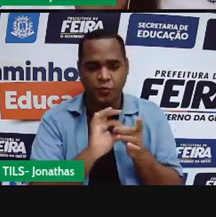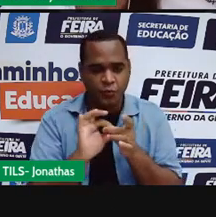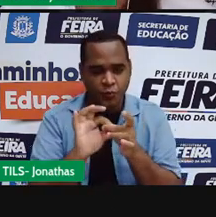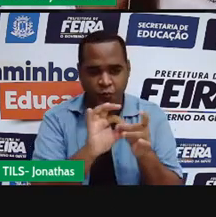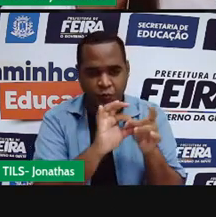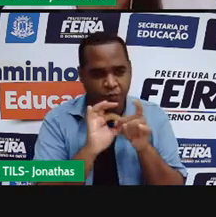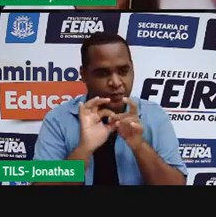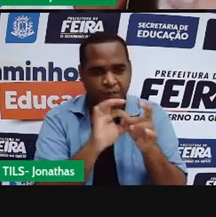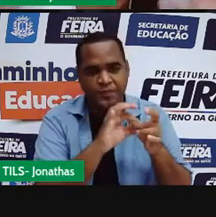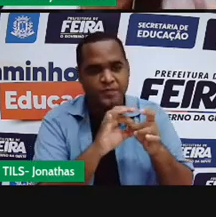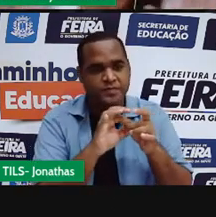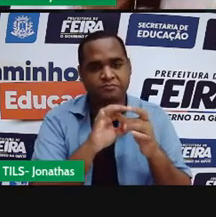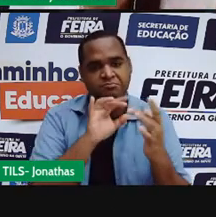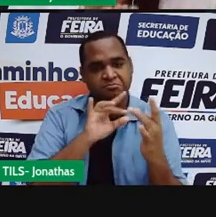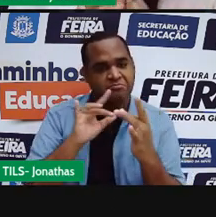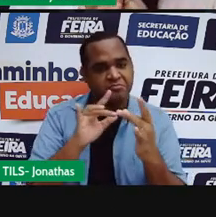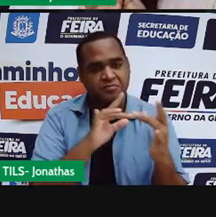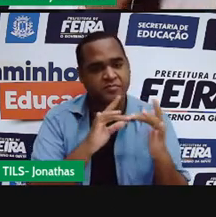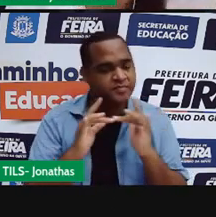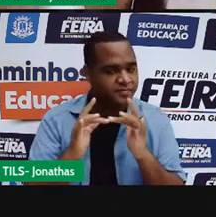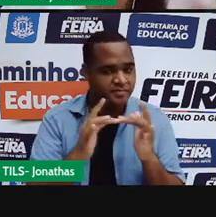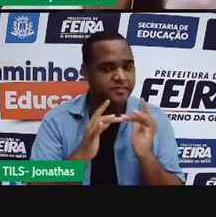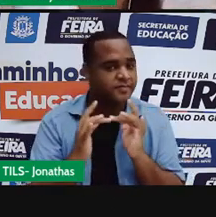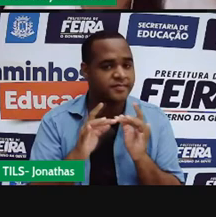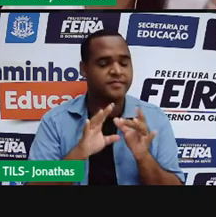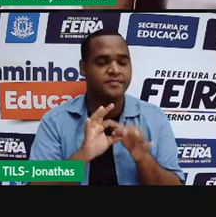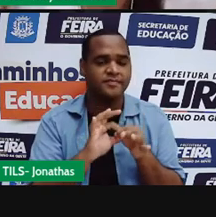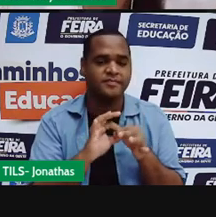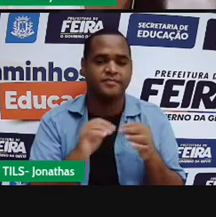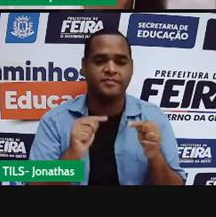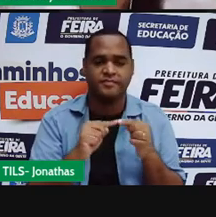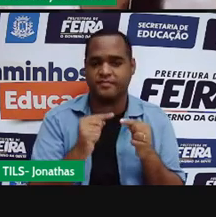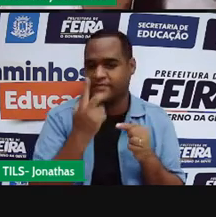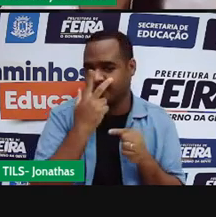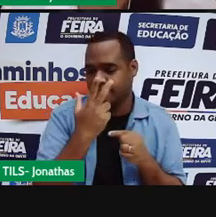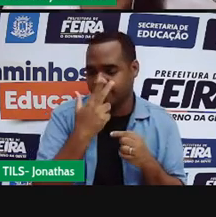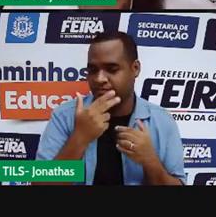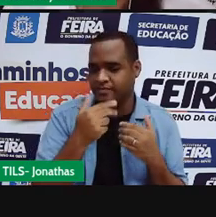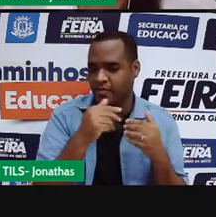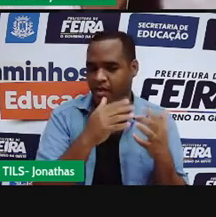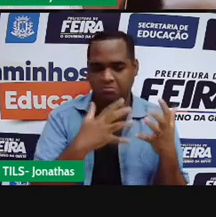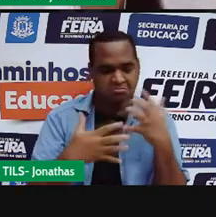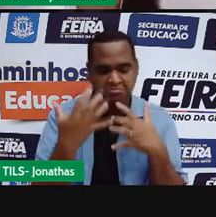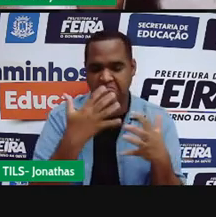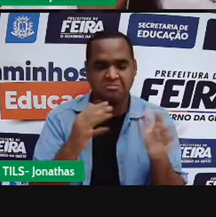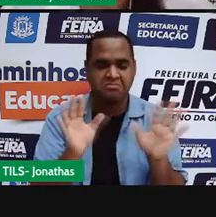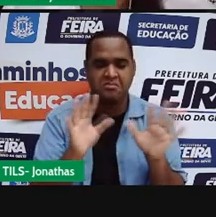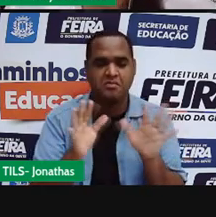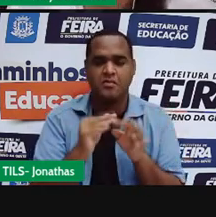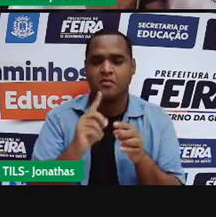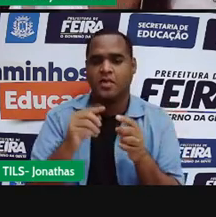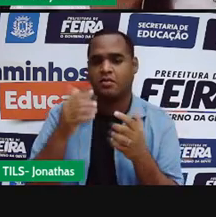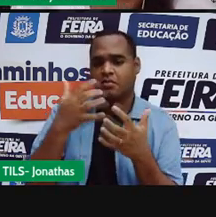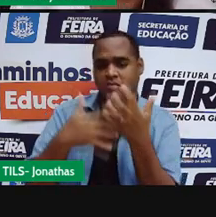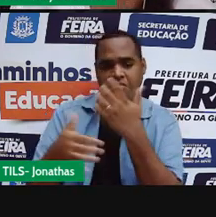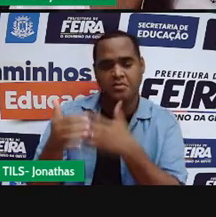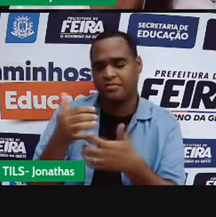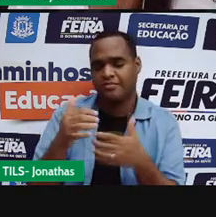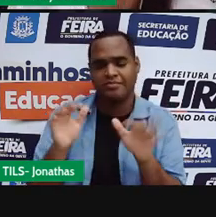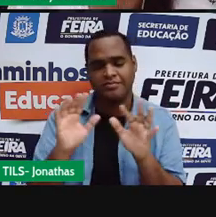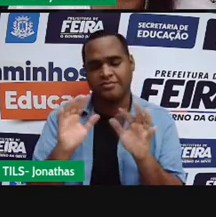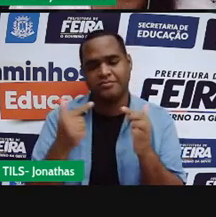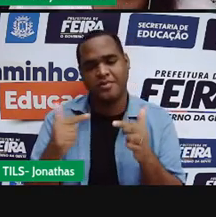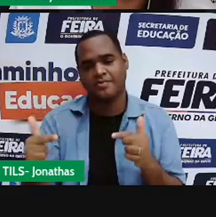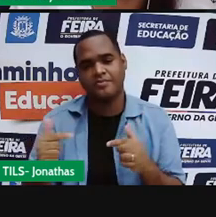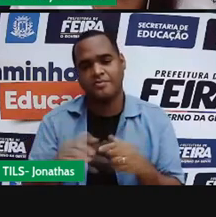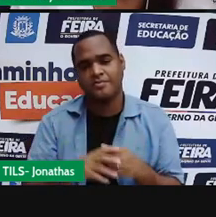interação entre eles, eles só estão grudados ali juntinhos, mas eles não têm essa agitação, não se movem. Então, nesse caso,